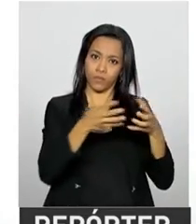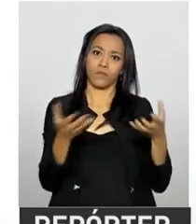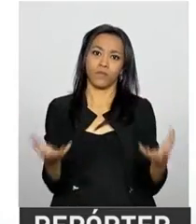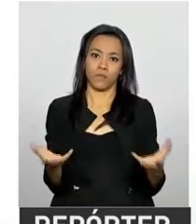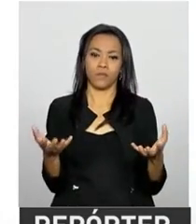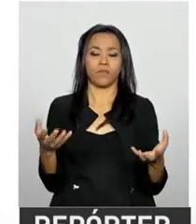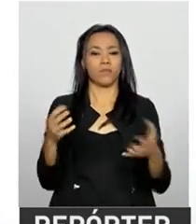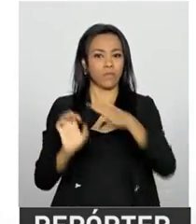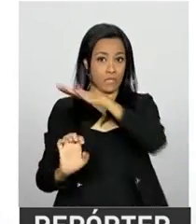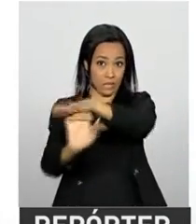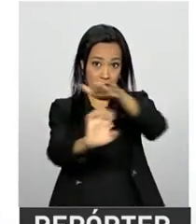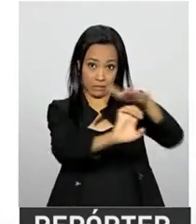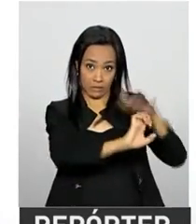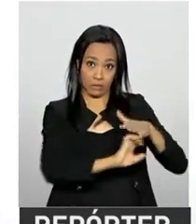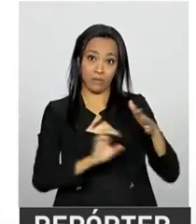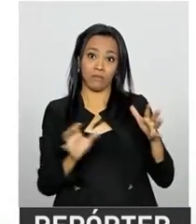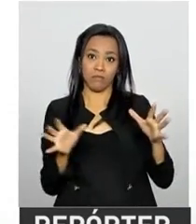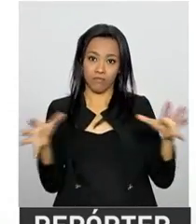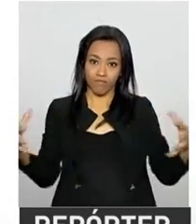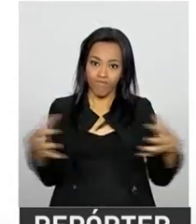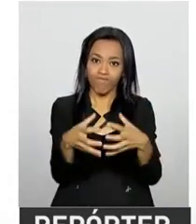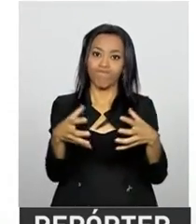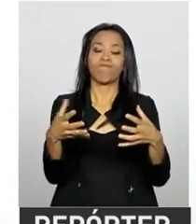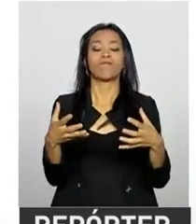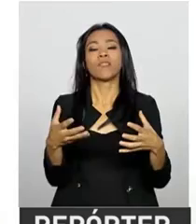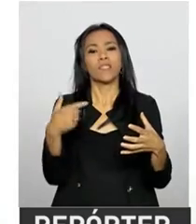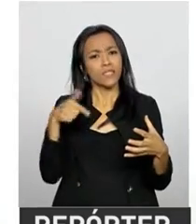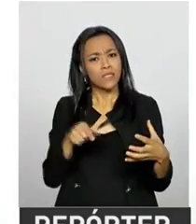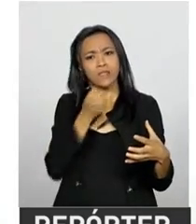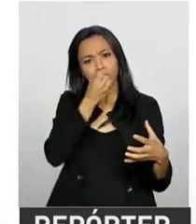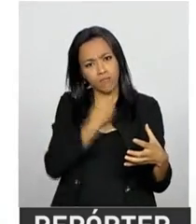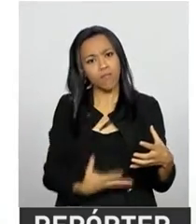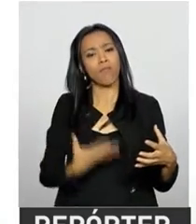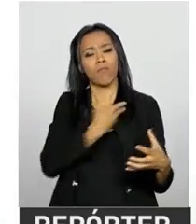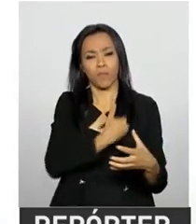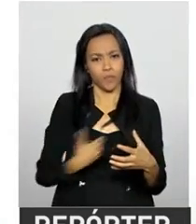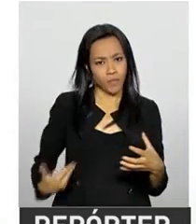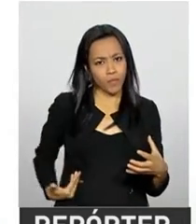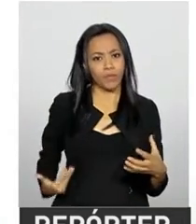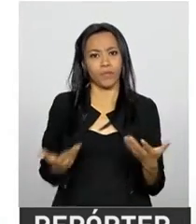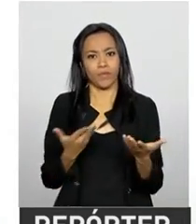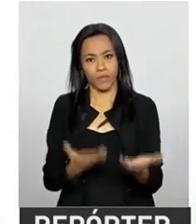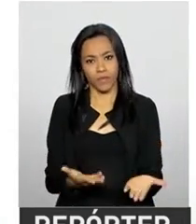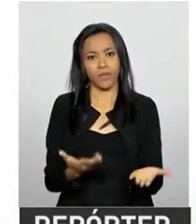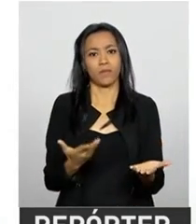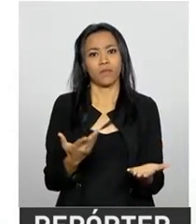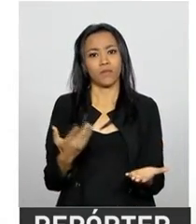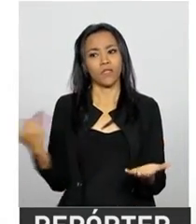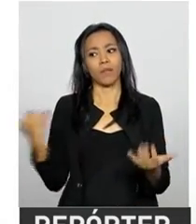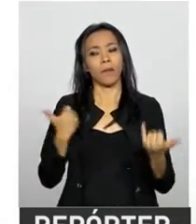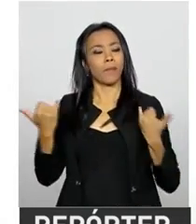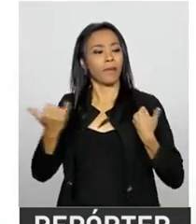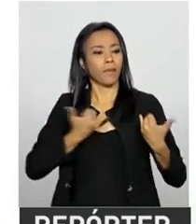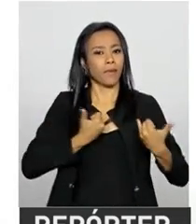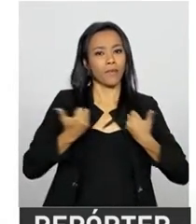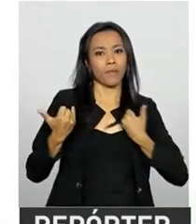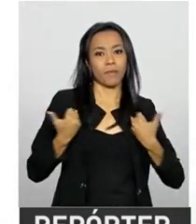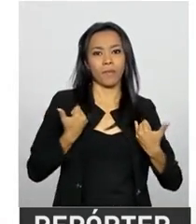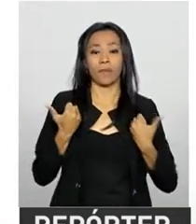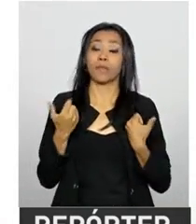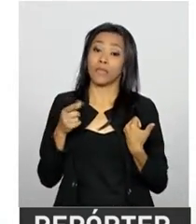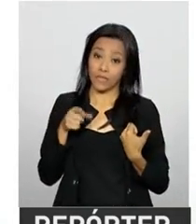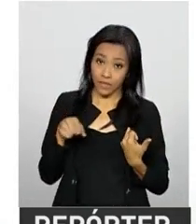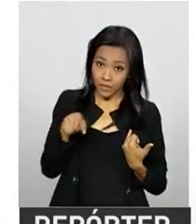classes empresariais. O modo tem sido muito útil para o governo e suponho, pelo menos as notícias que eu tenho, é que tem sido útil